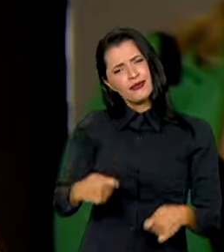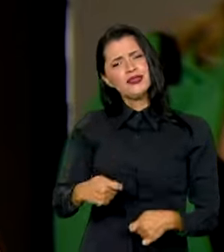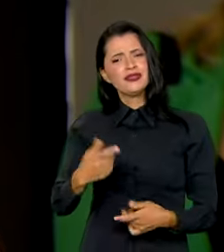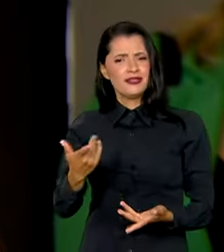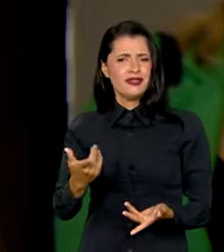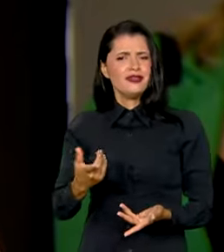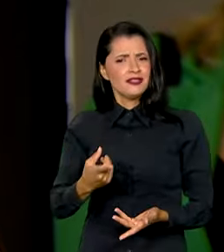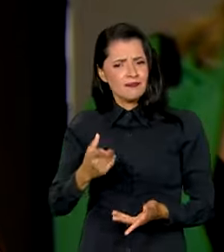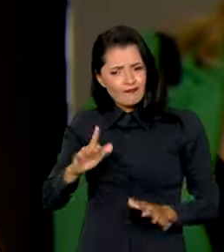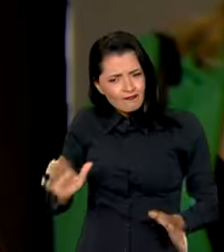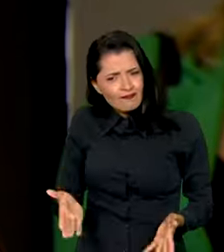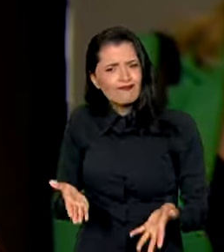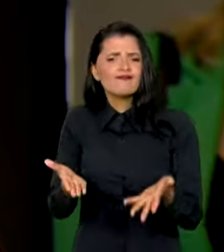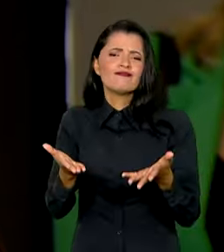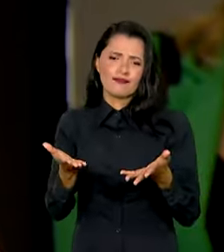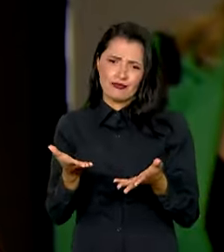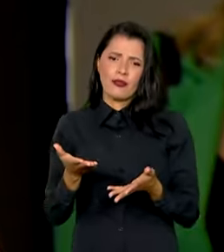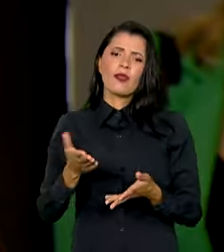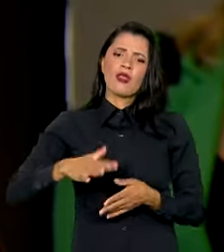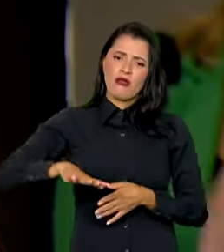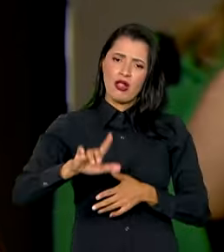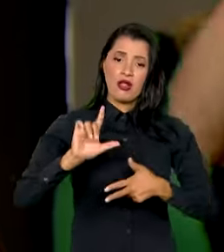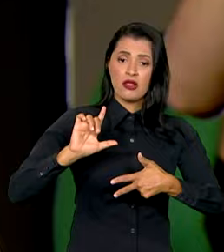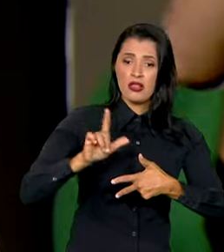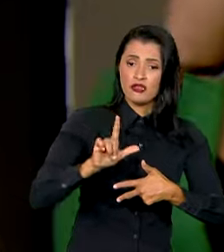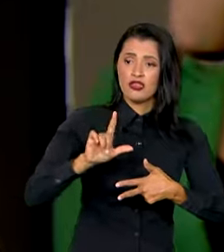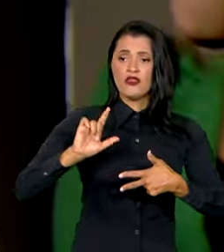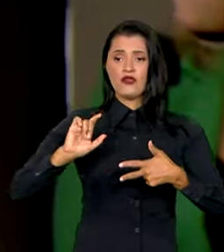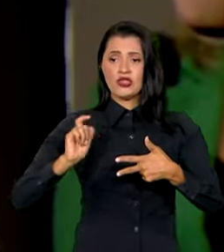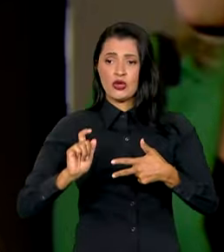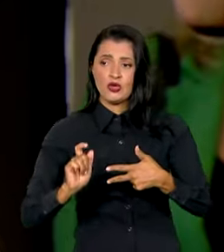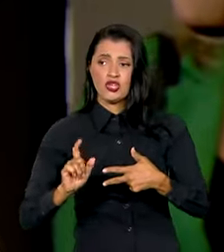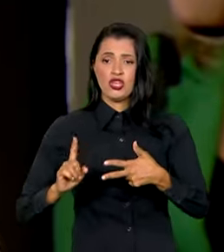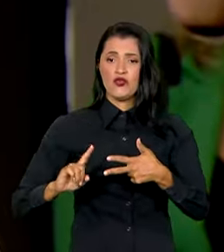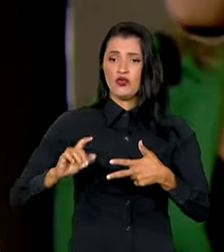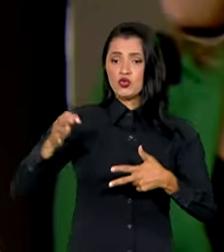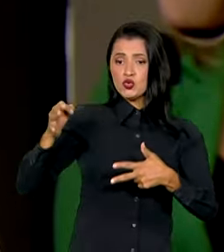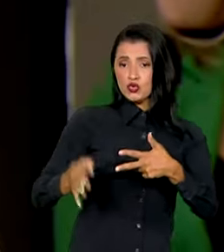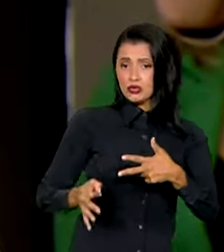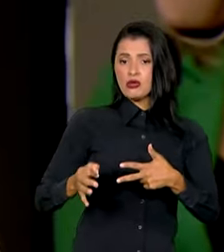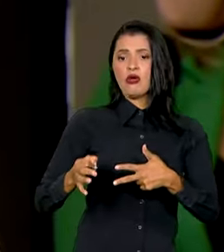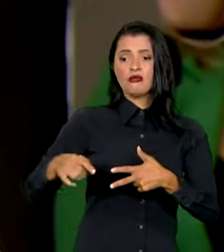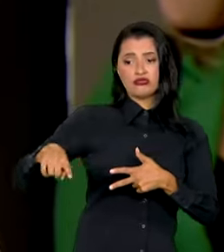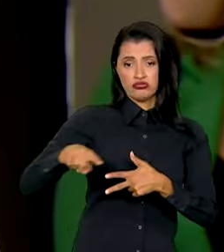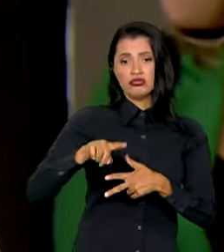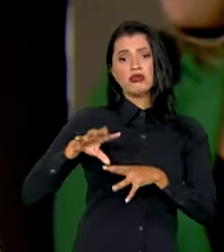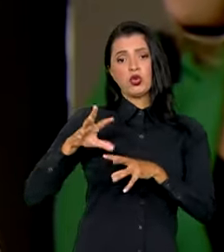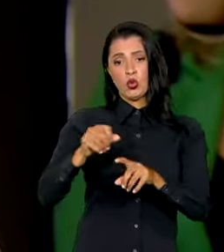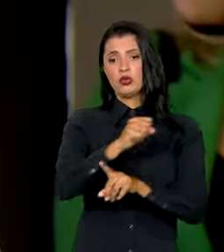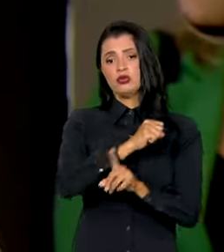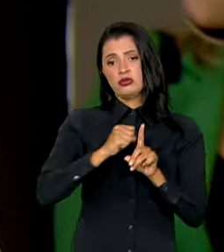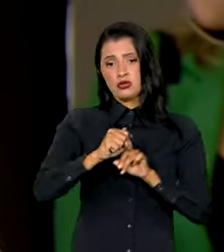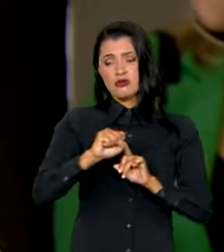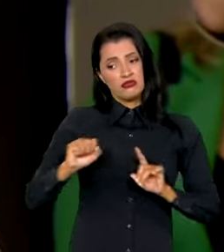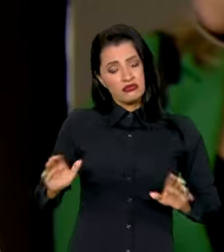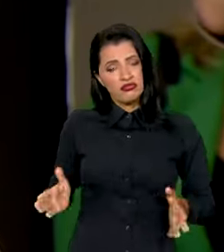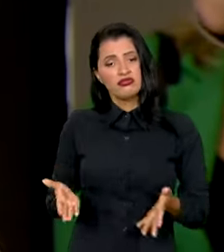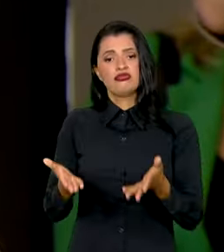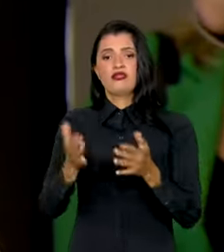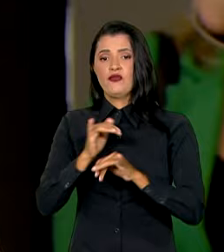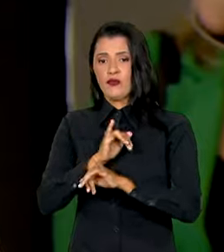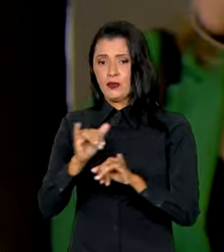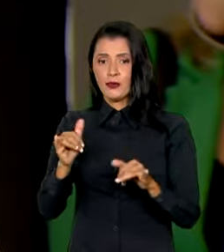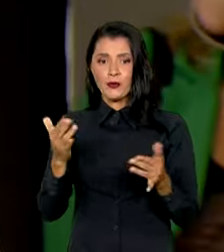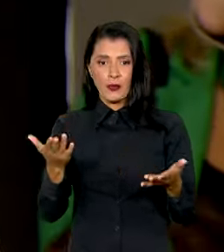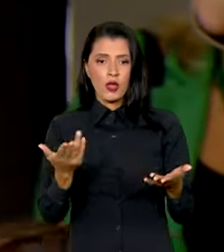necessariamente mobilizar o legislativo, o executivo, o judiciário e a toda a sociedade. Eu quero